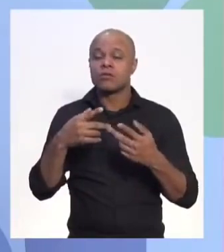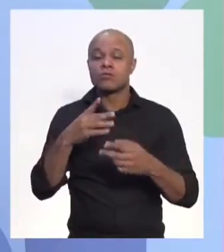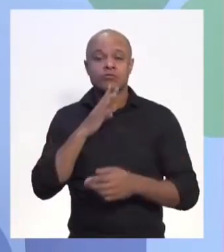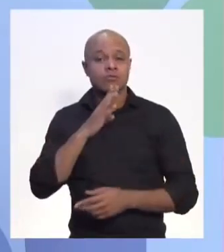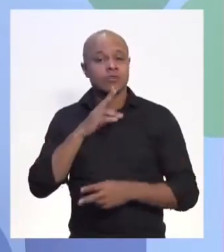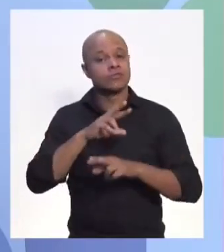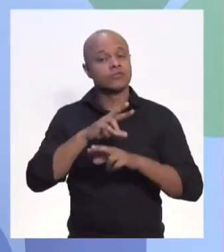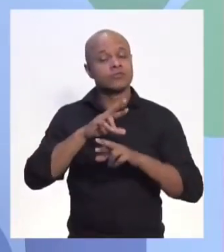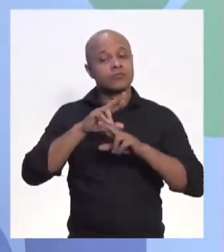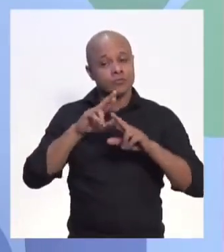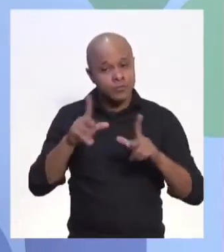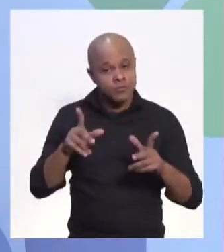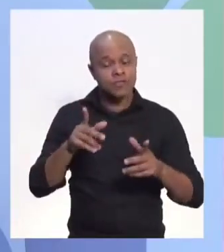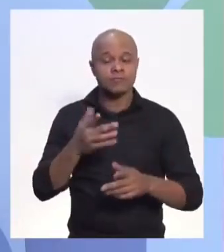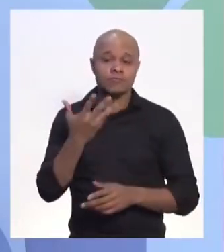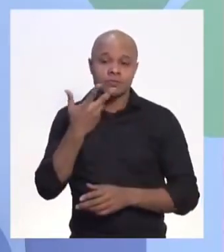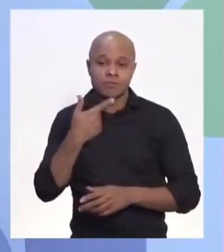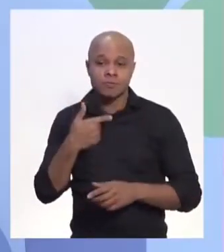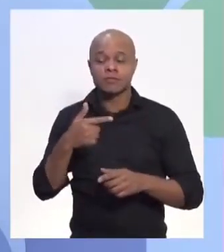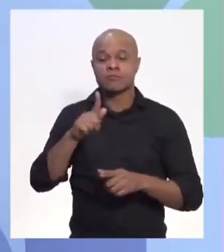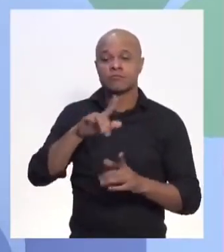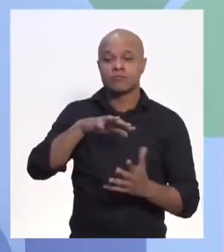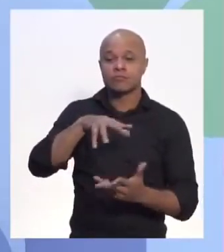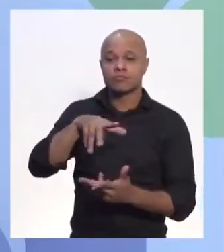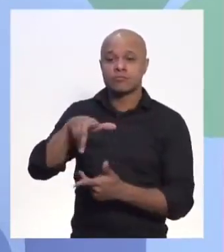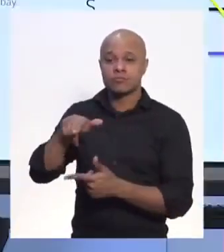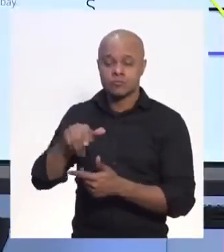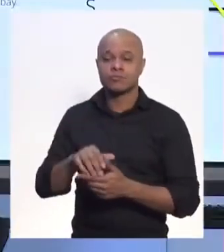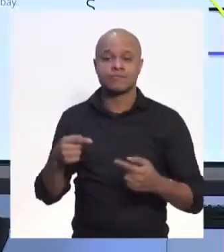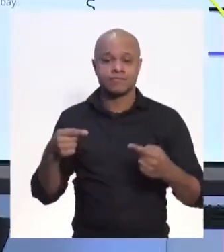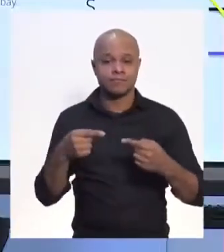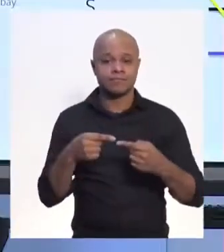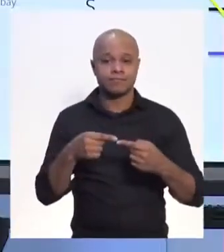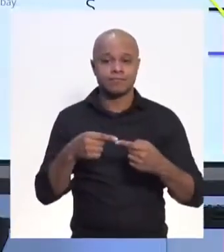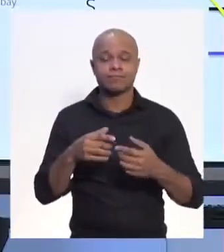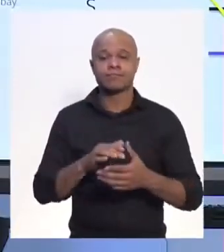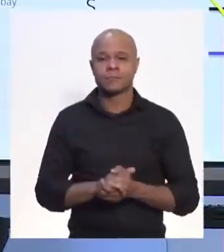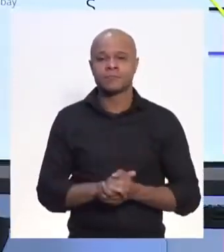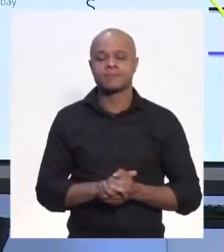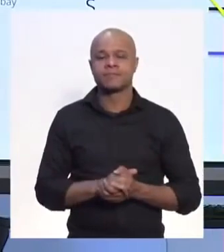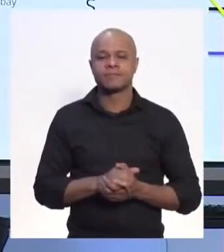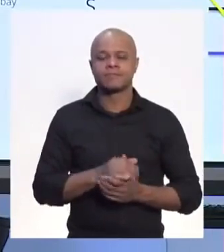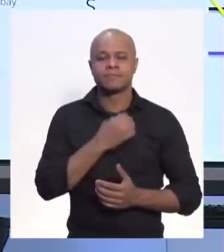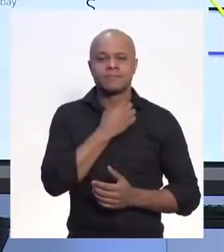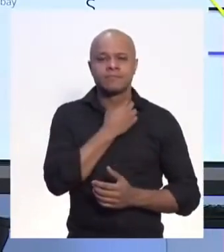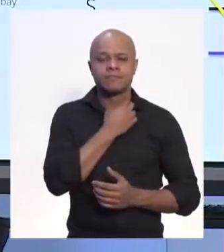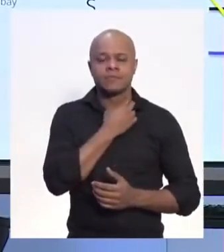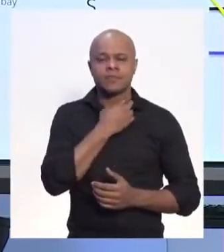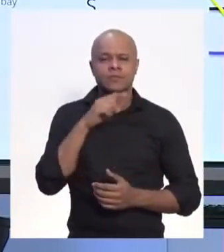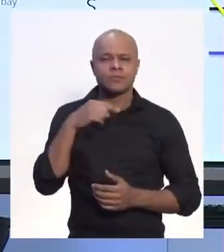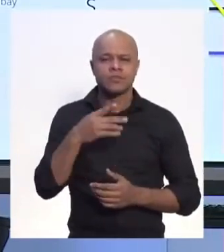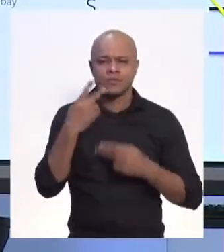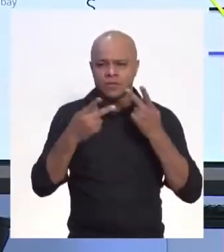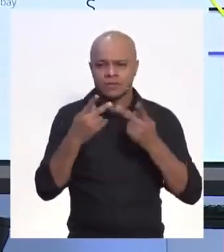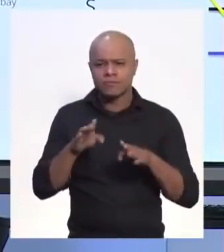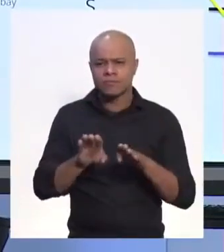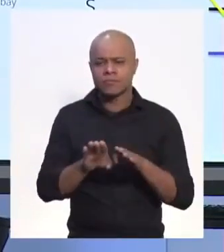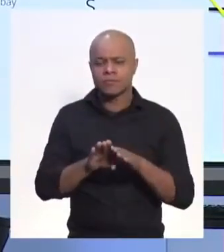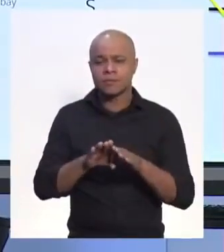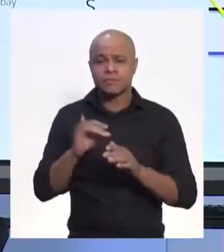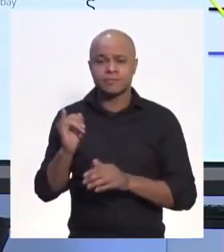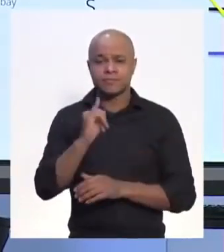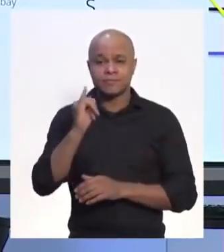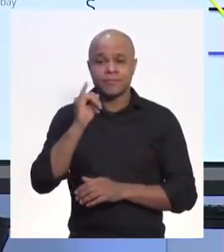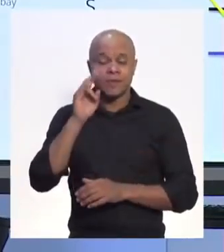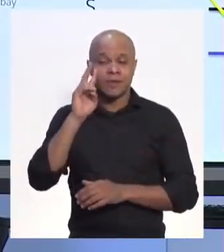caso, matemática e geografia. É verdade. Depois a gente vai Não é? até fazer um comentáriozinho legal sobre essa ideia de localização. Tá? Não dá para